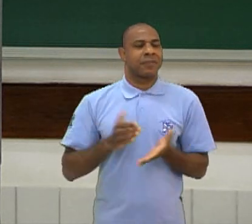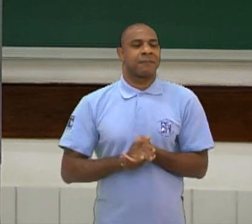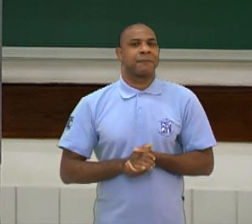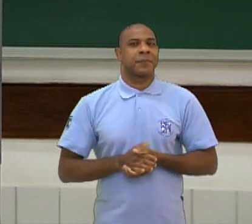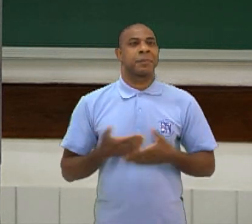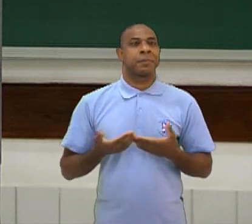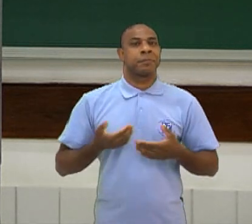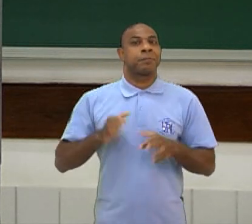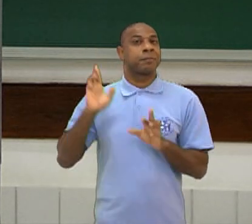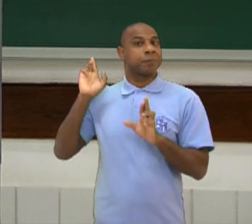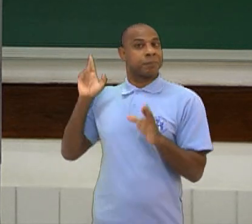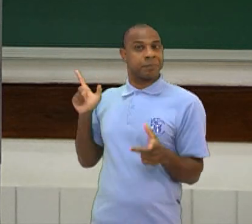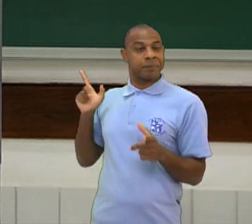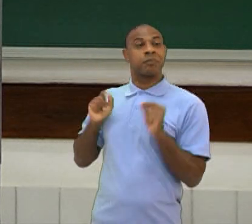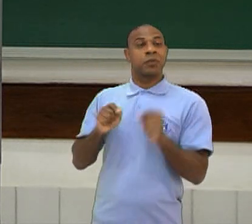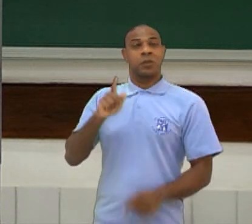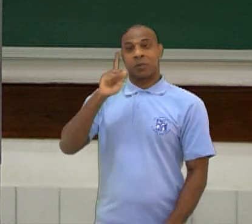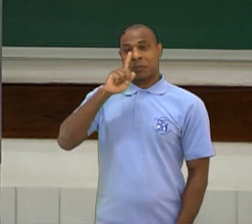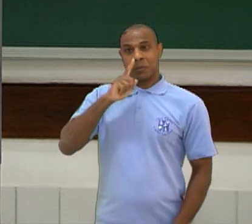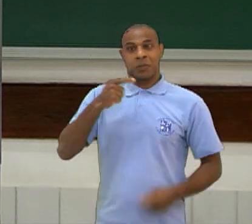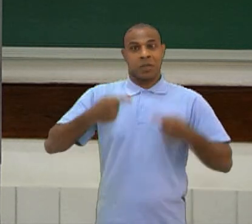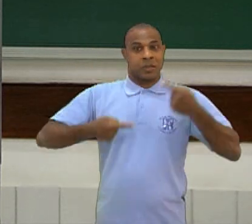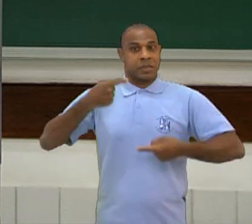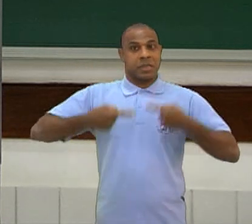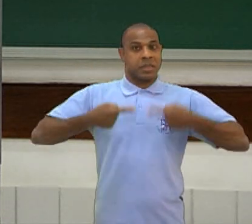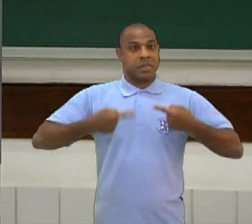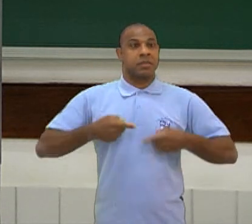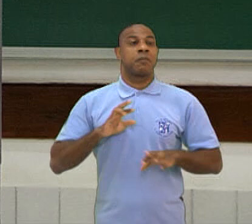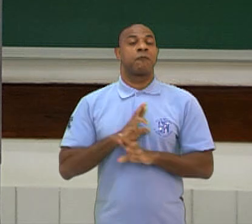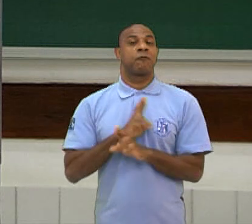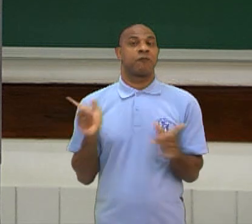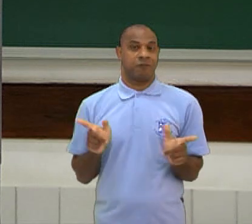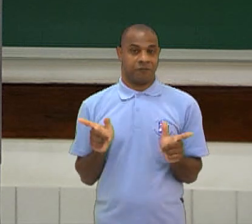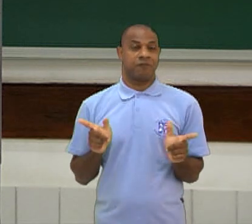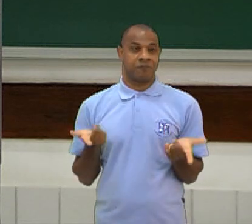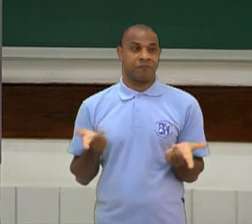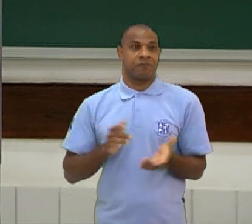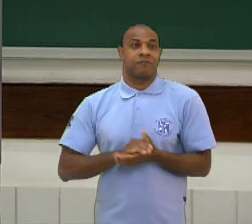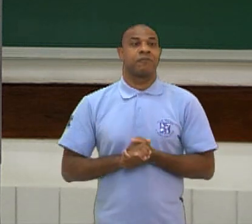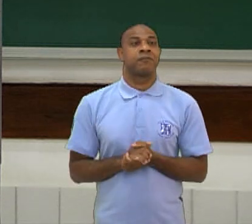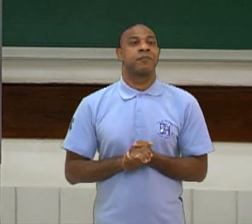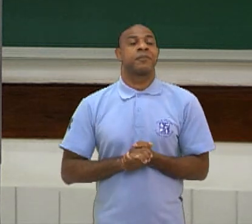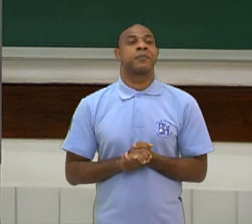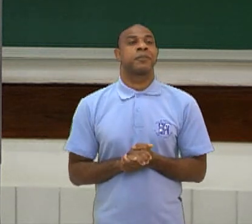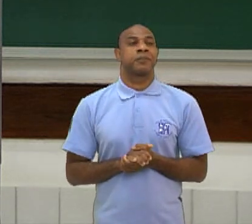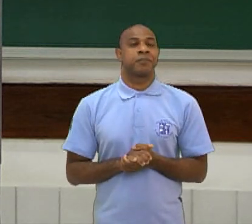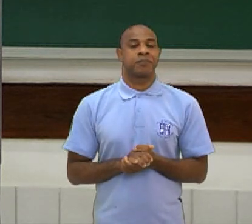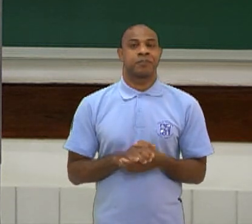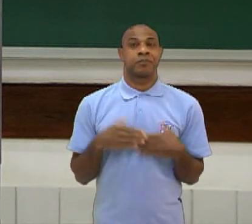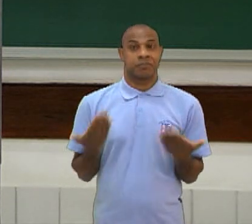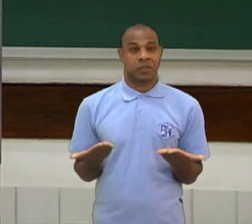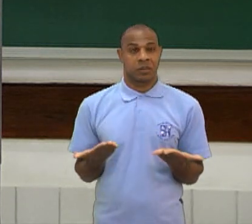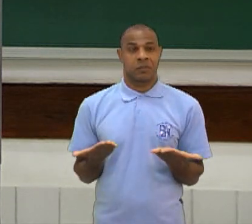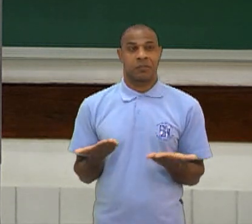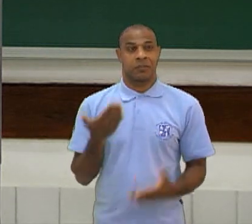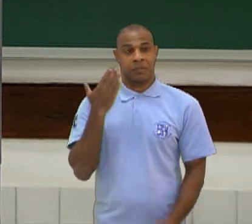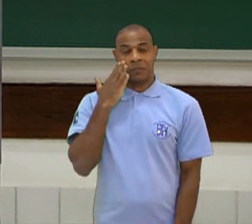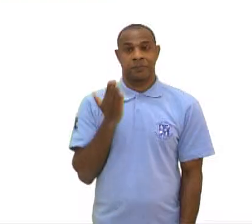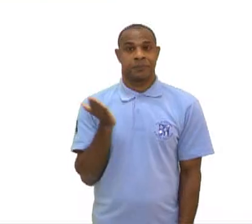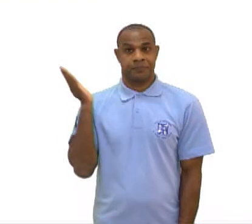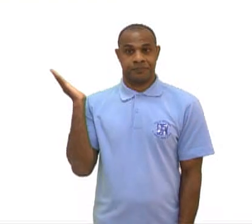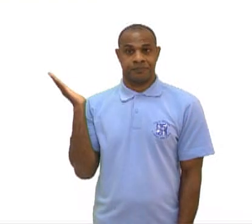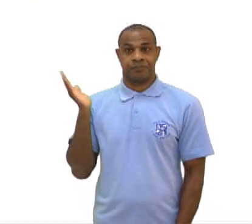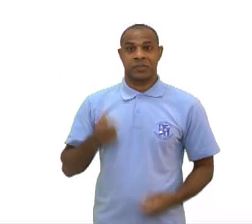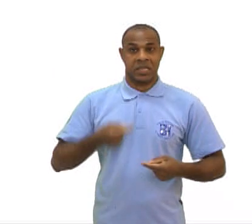de democracia grega. Nós temos uma diferença bastante grande entre essas noções de democracia. Então, olha lá,